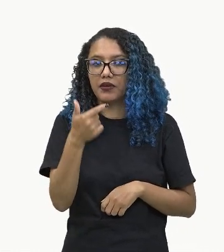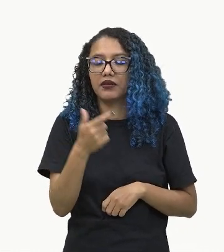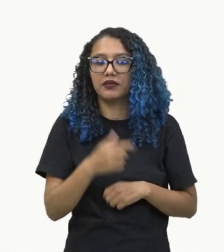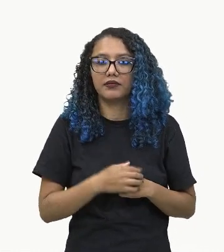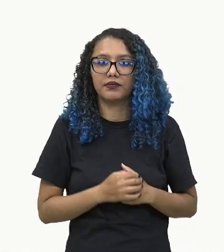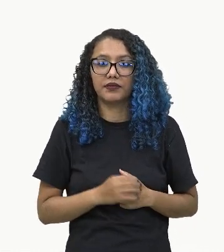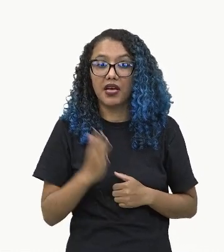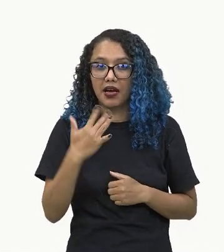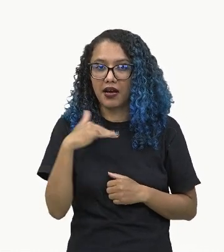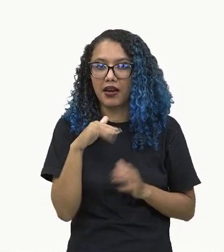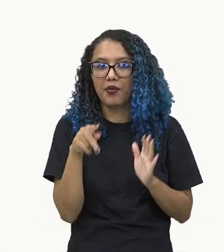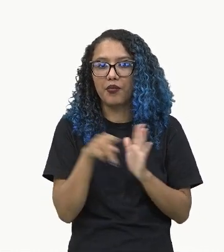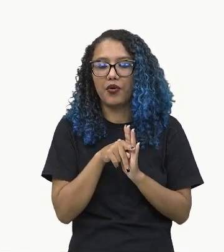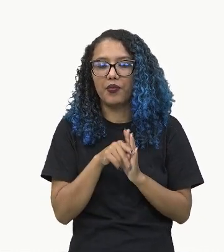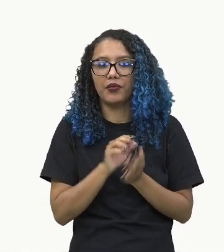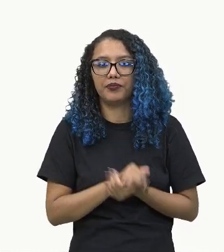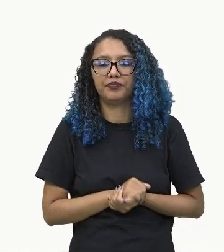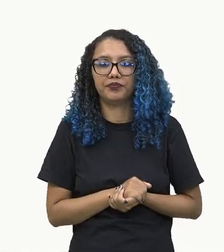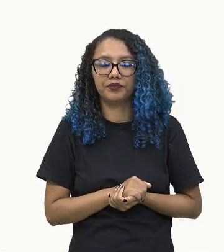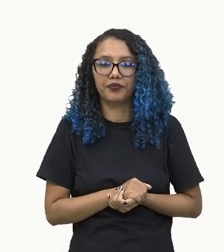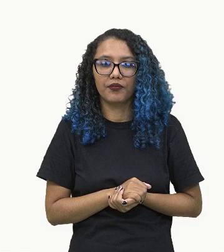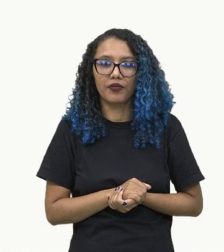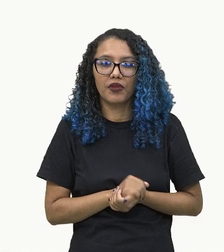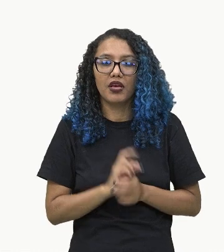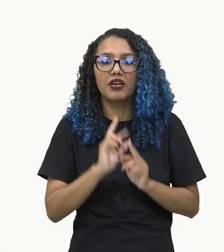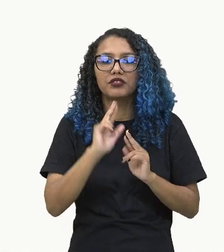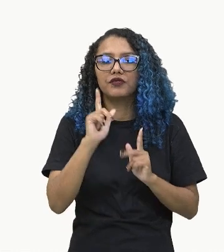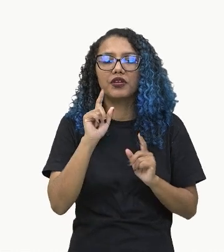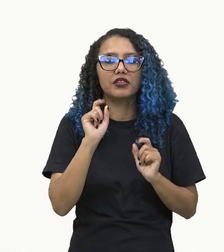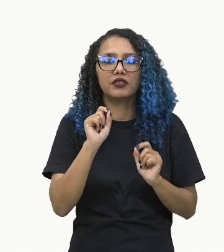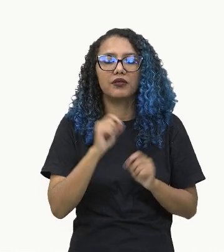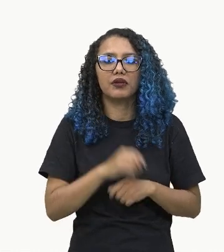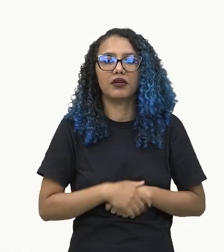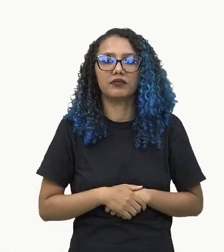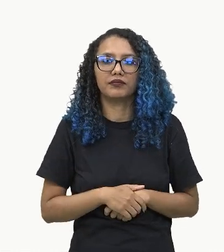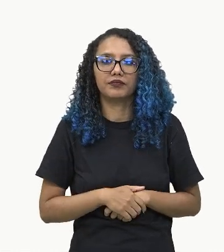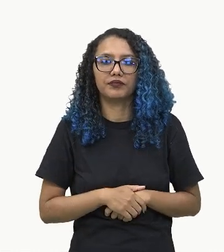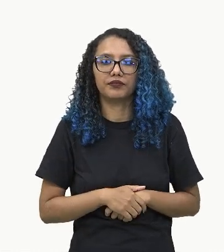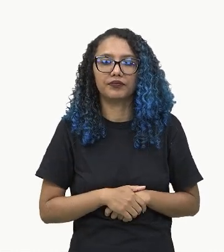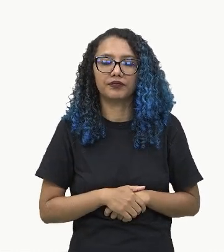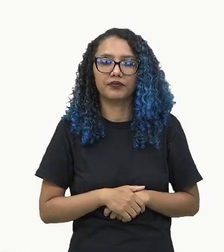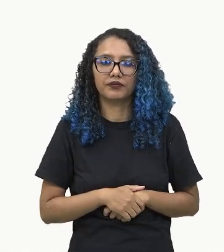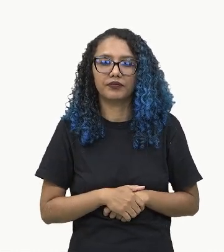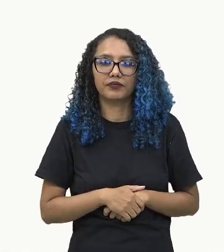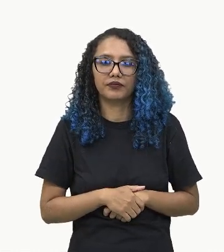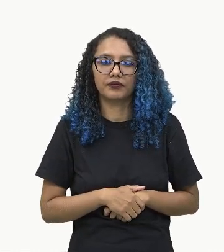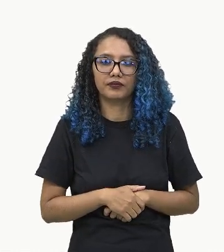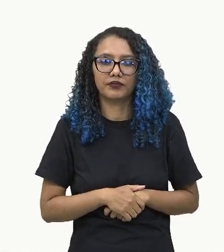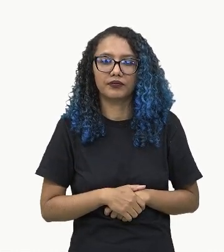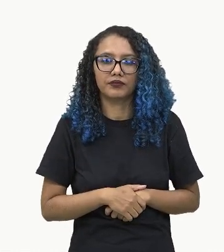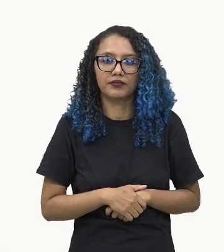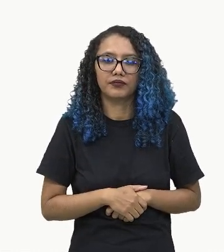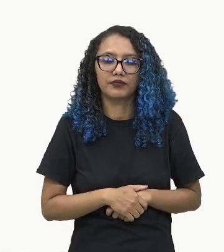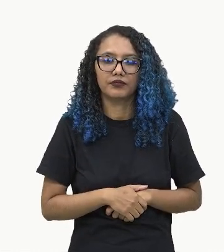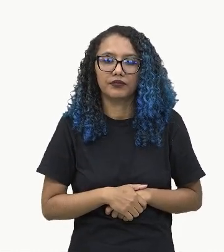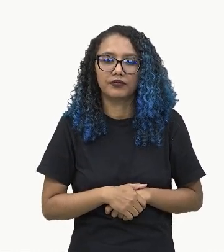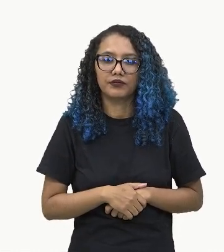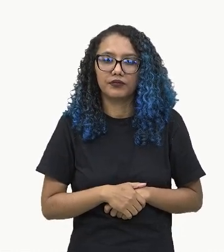quadrado. E o que é a diferença? É do meu quadrado